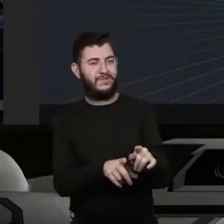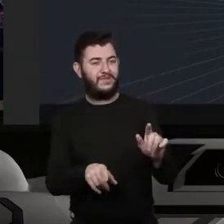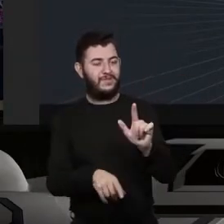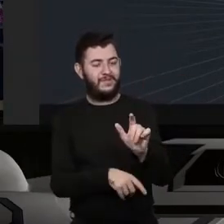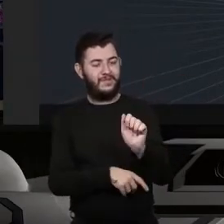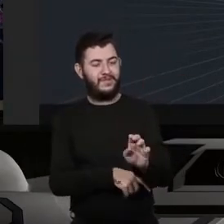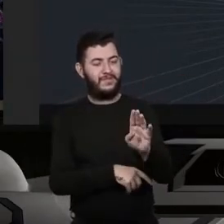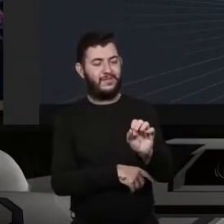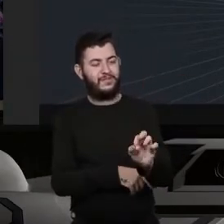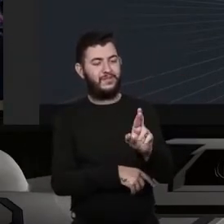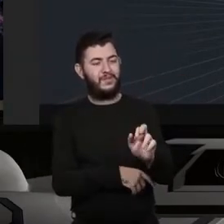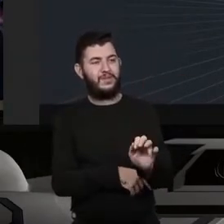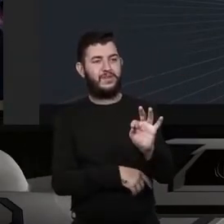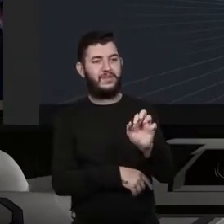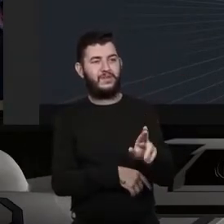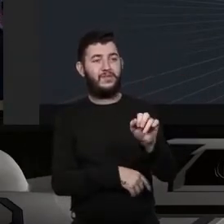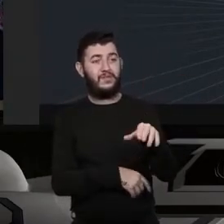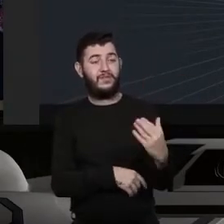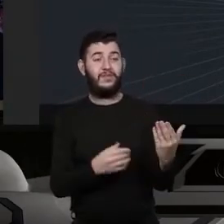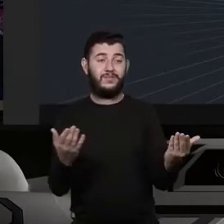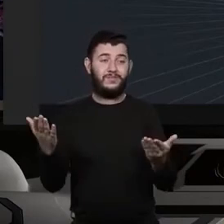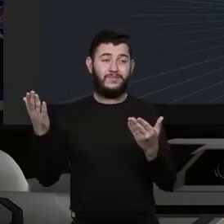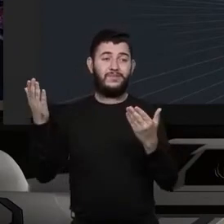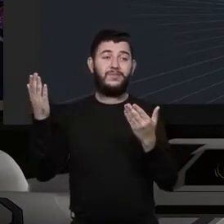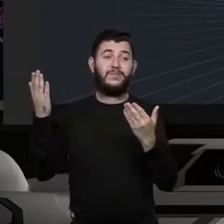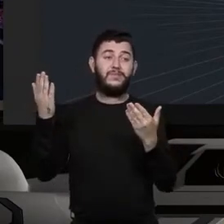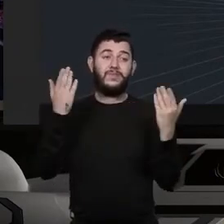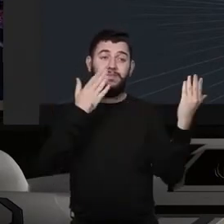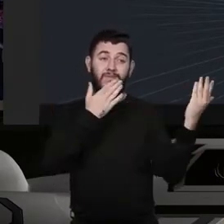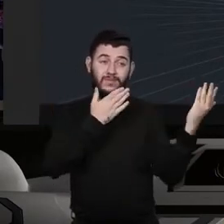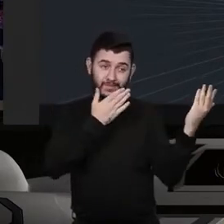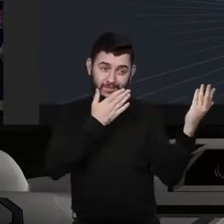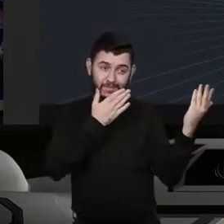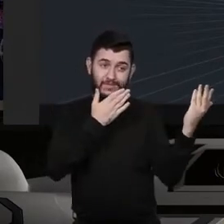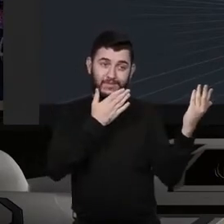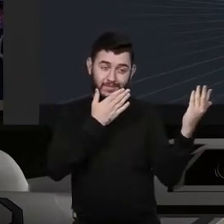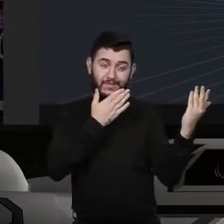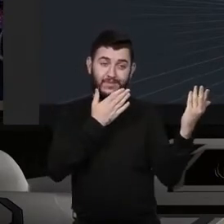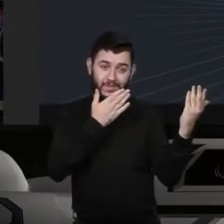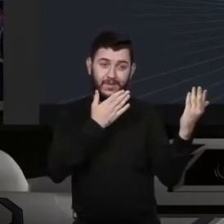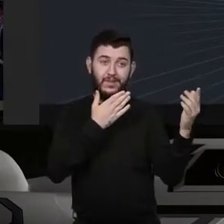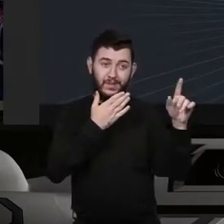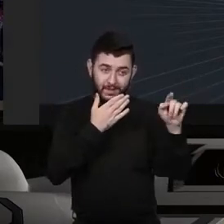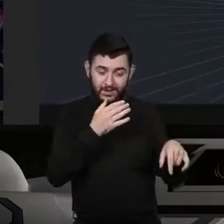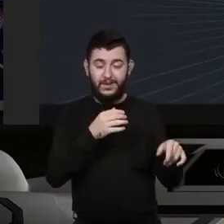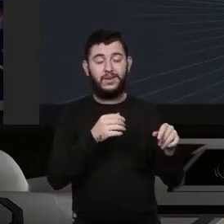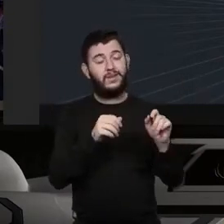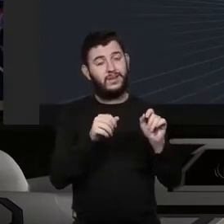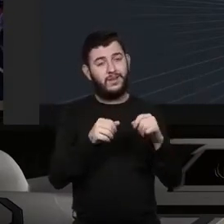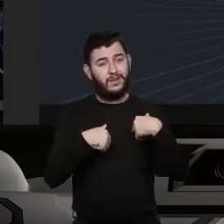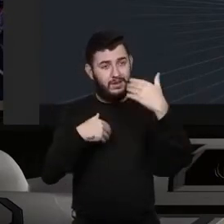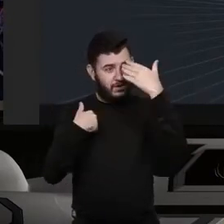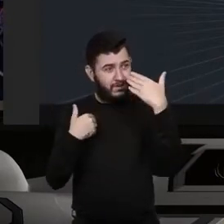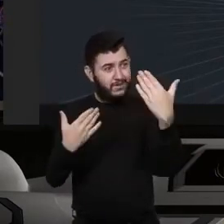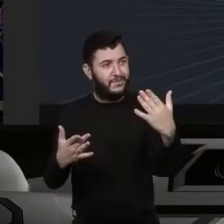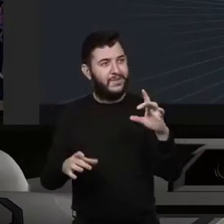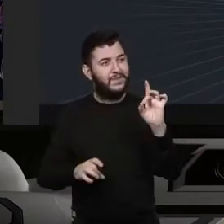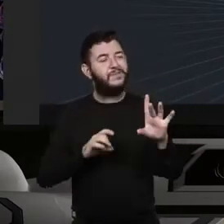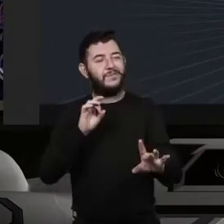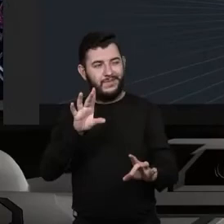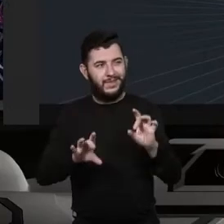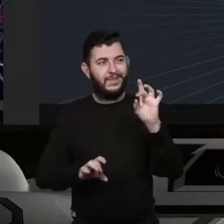sabendo impossível, foi lá e fez. Um agradecimento especial à minha equipe também, da